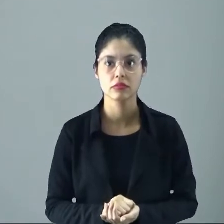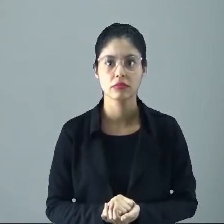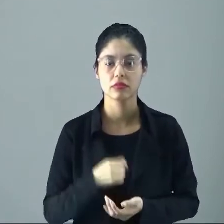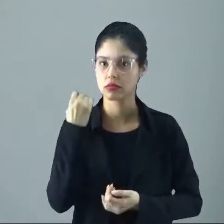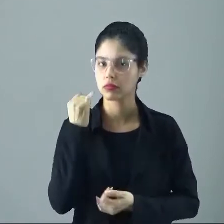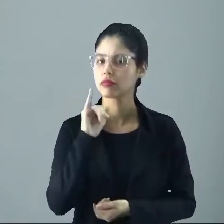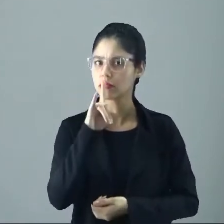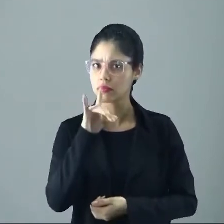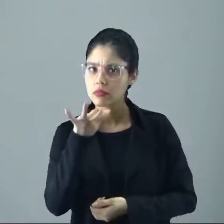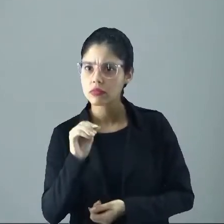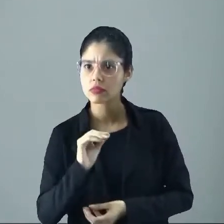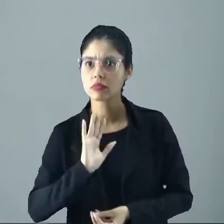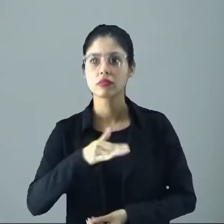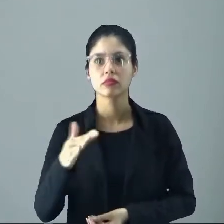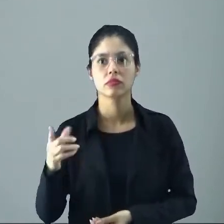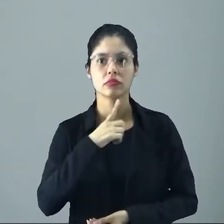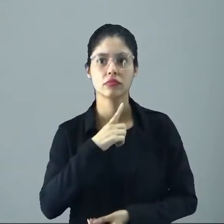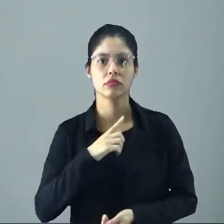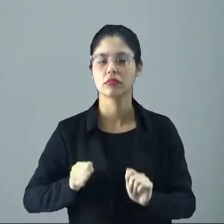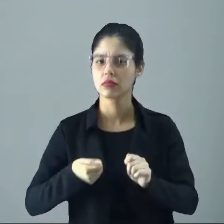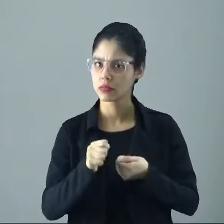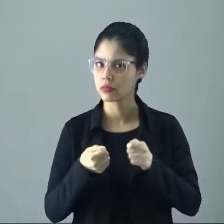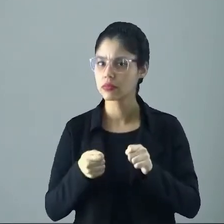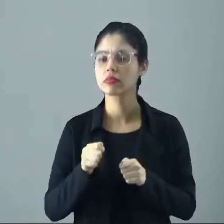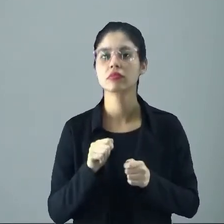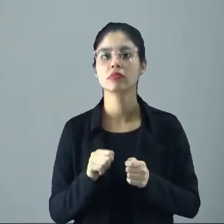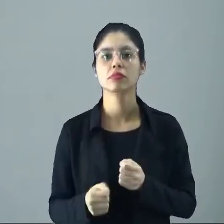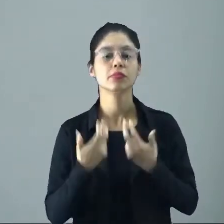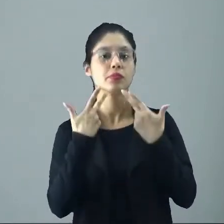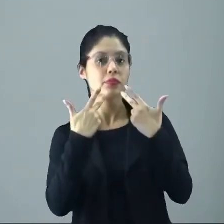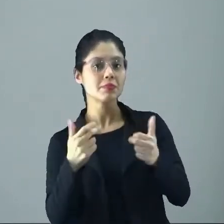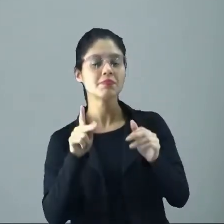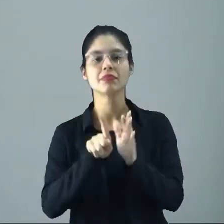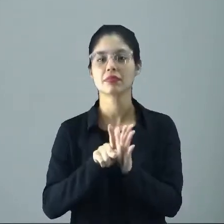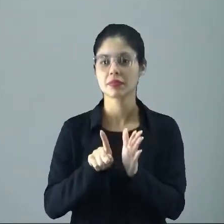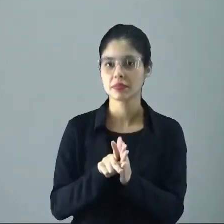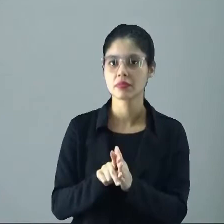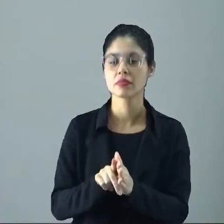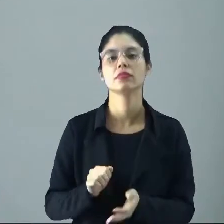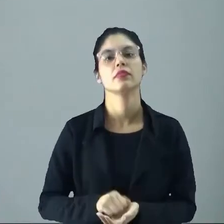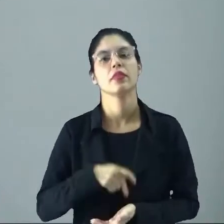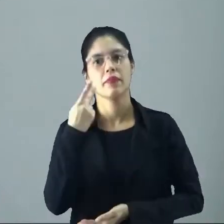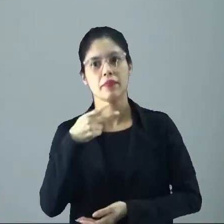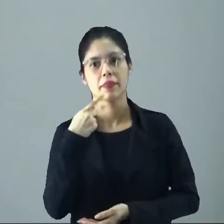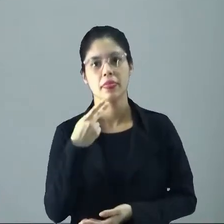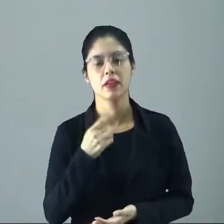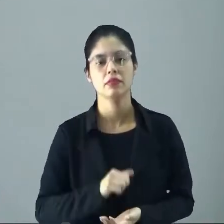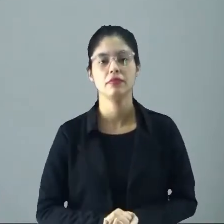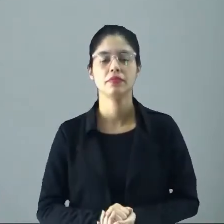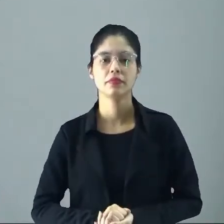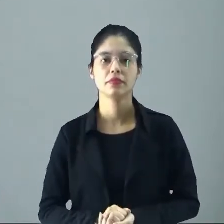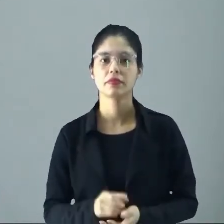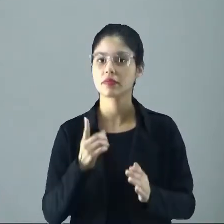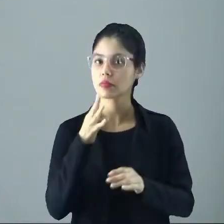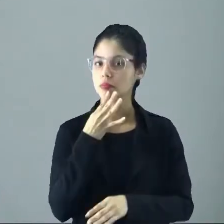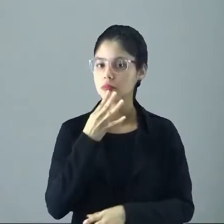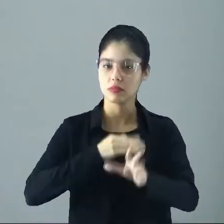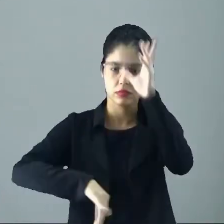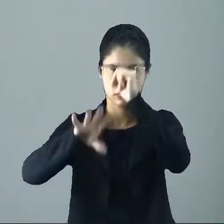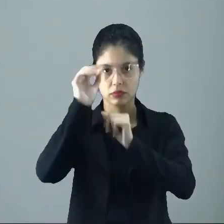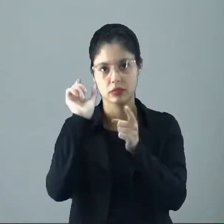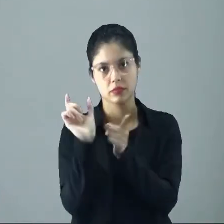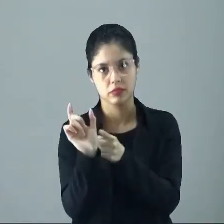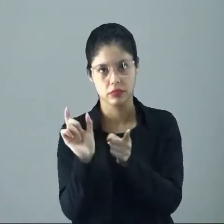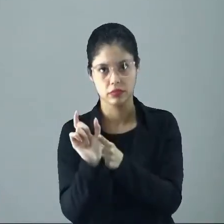um idioma quando a gente tem domínio do vocabulário, temos domínio, conhecimento